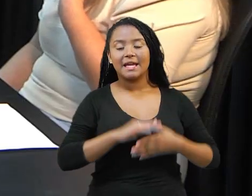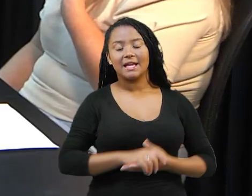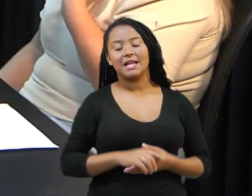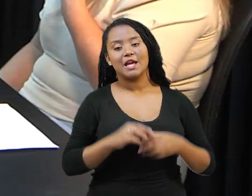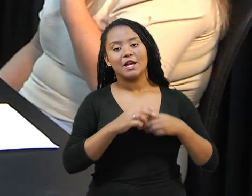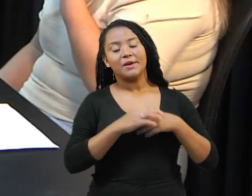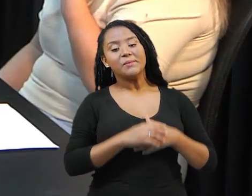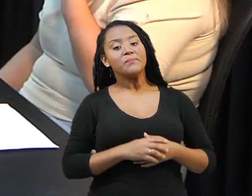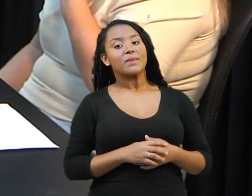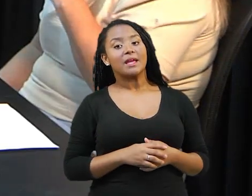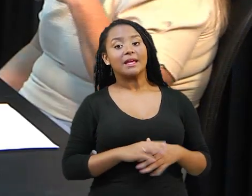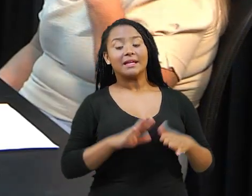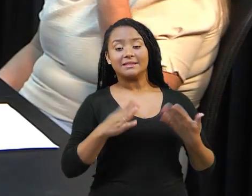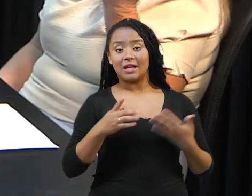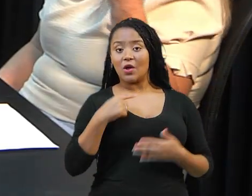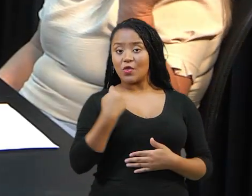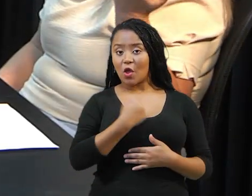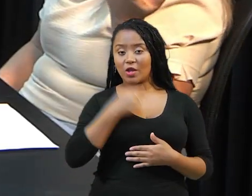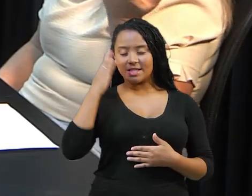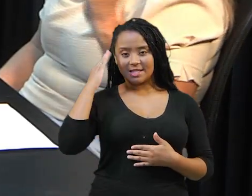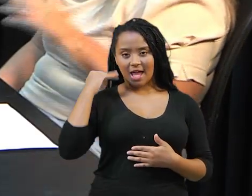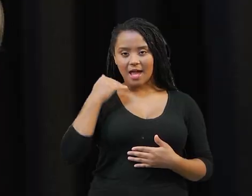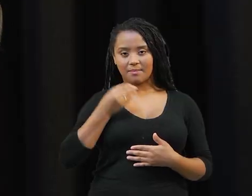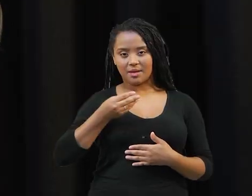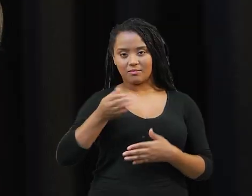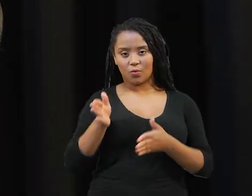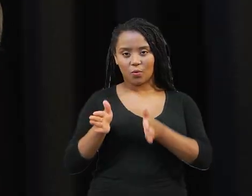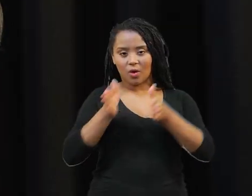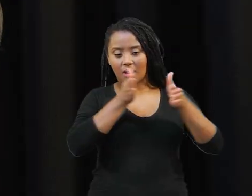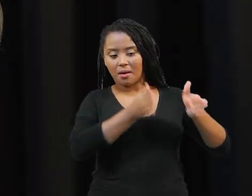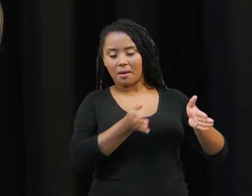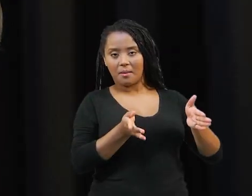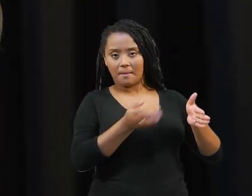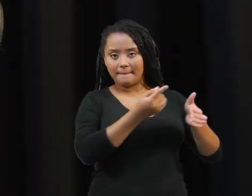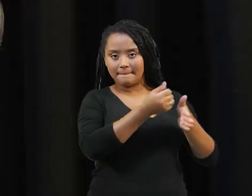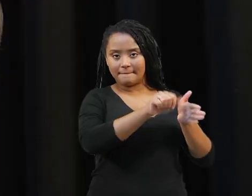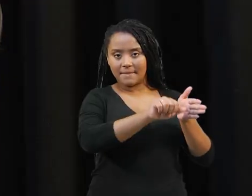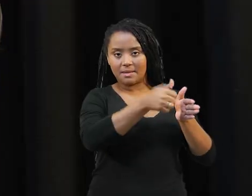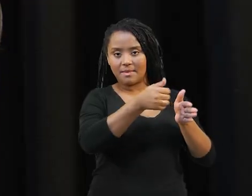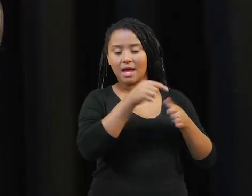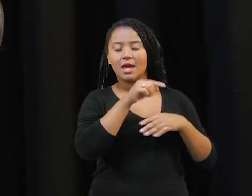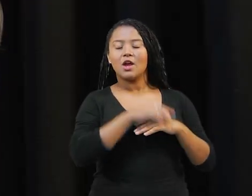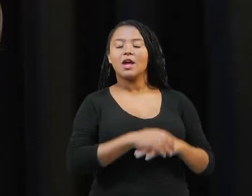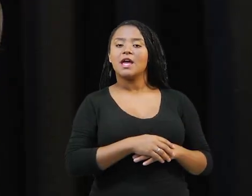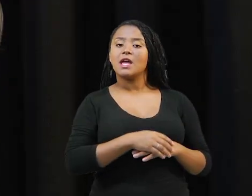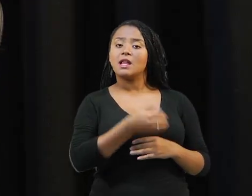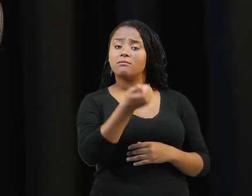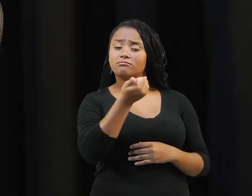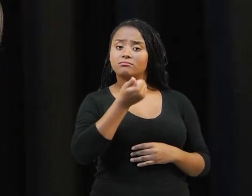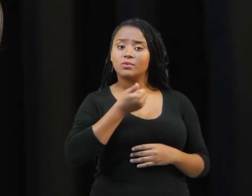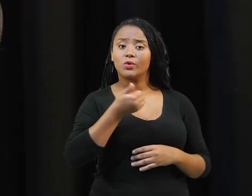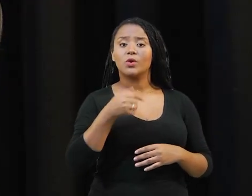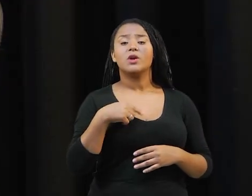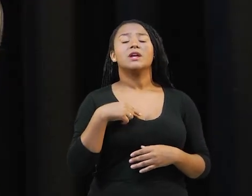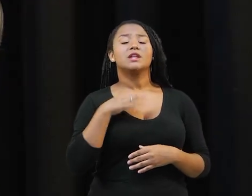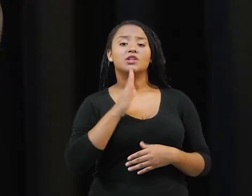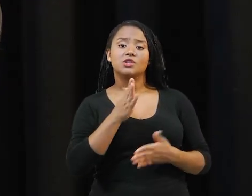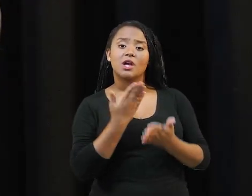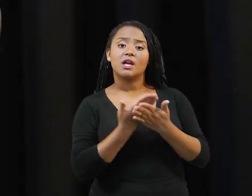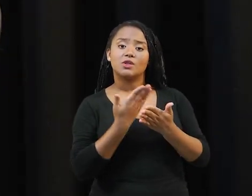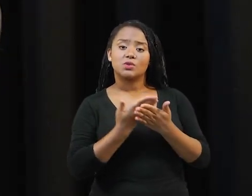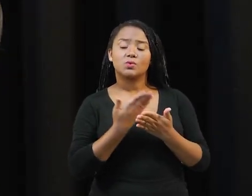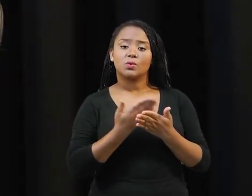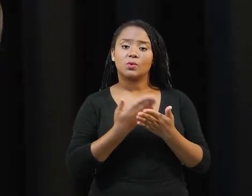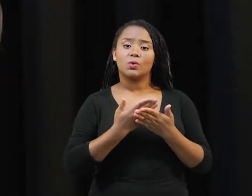Então, Vitor Hugo, a gente sabe, ele falou lá atrás, né, que ele estudou no conservatório, a mãe dele foi diretora do conservatório, e ele